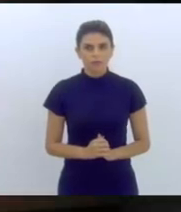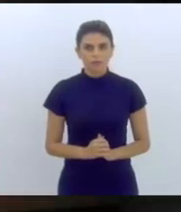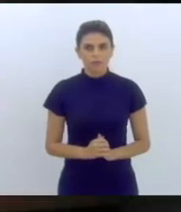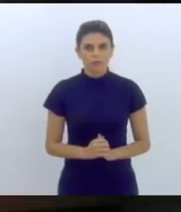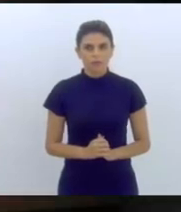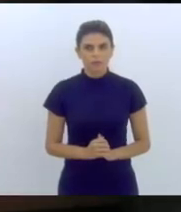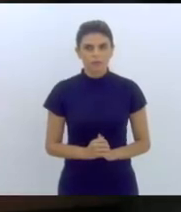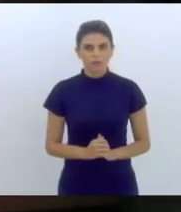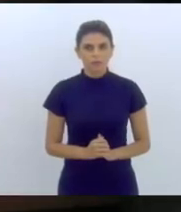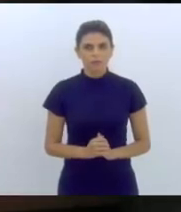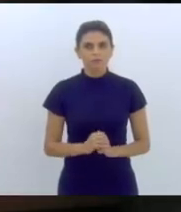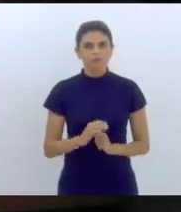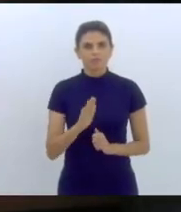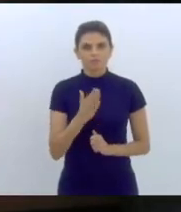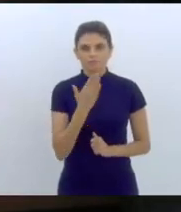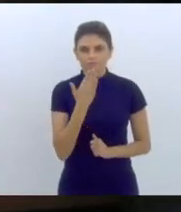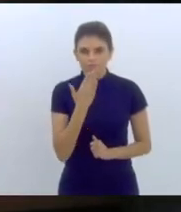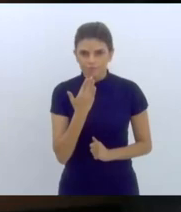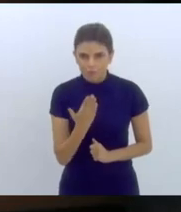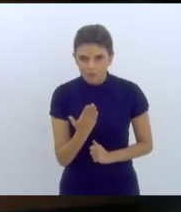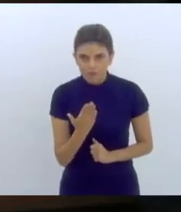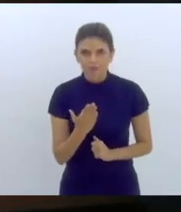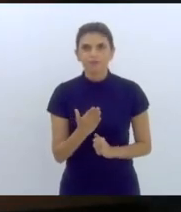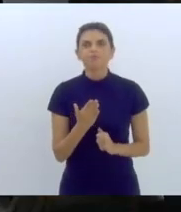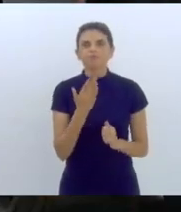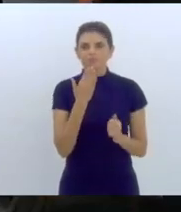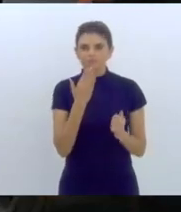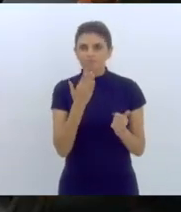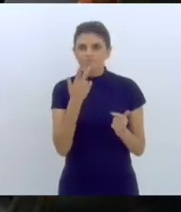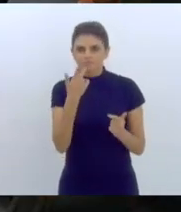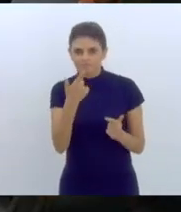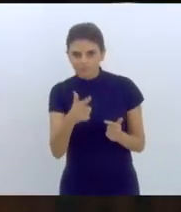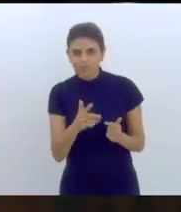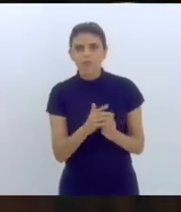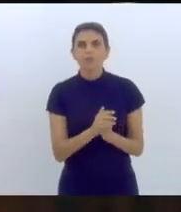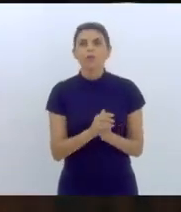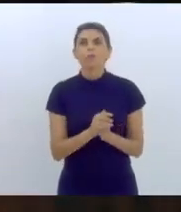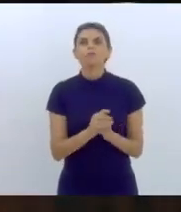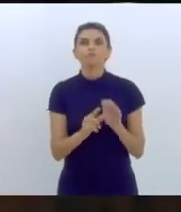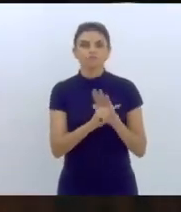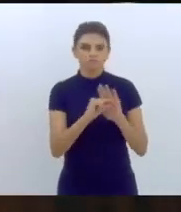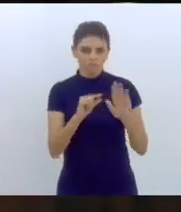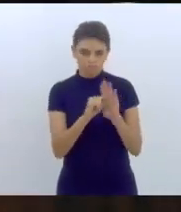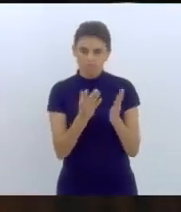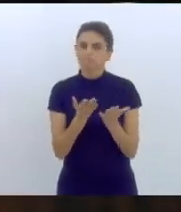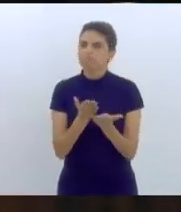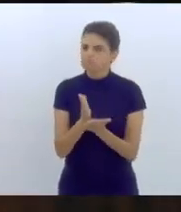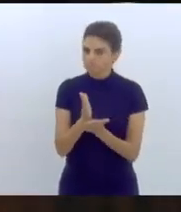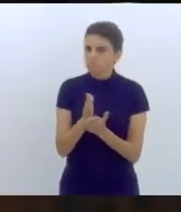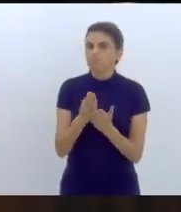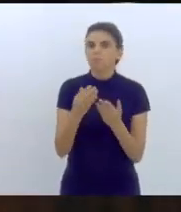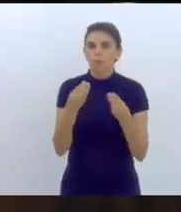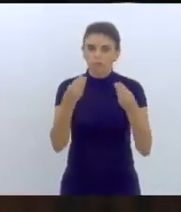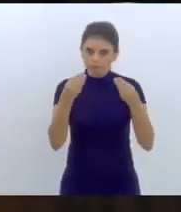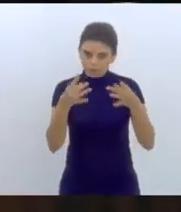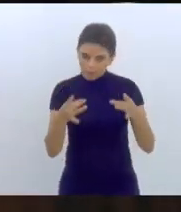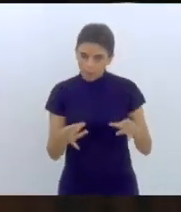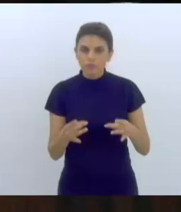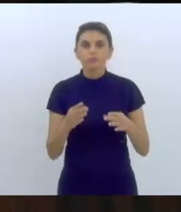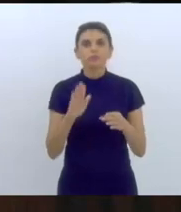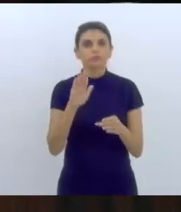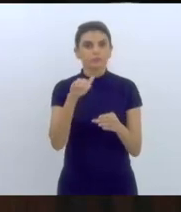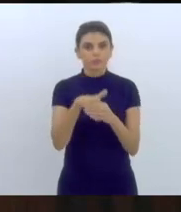Presidente, mais uma vez, favorável, presidente. Com os pareceres emitidos. Com os pareceres emitidos. Em votação,